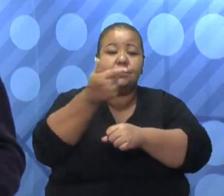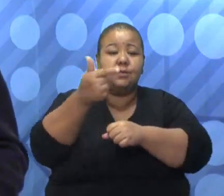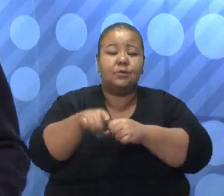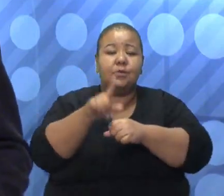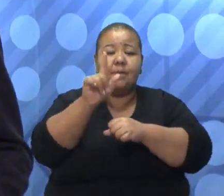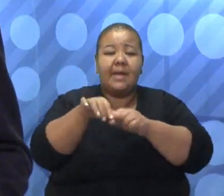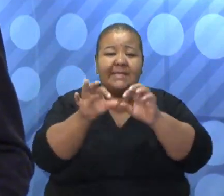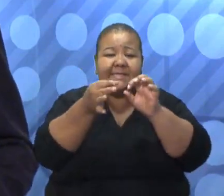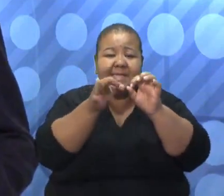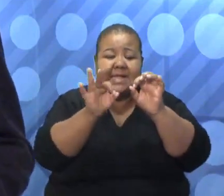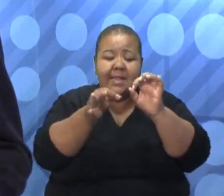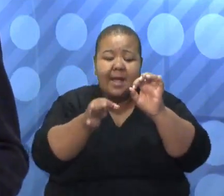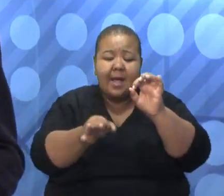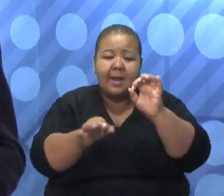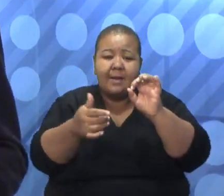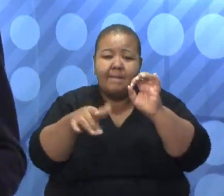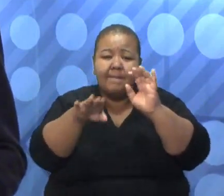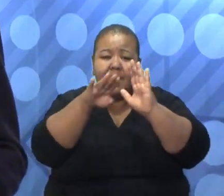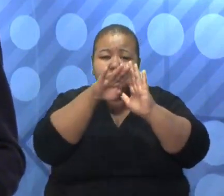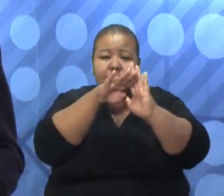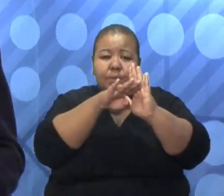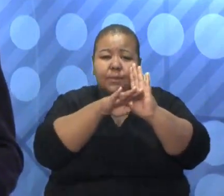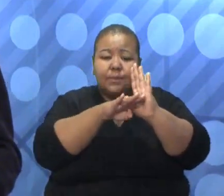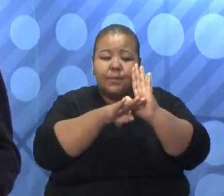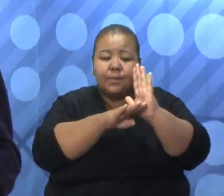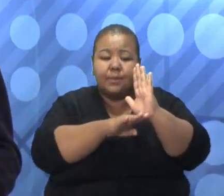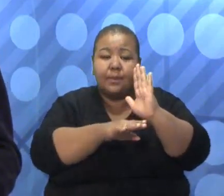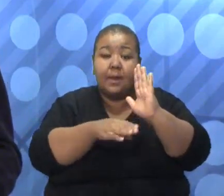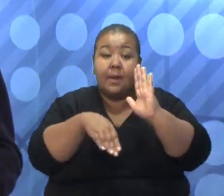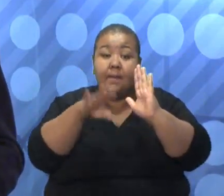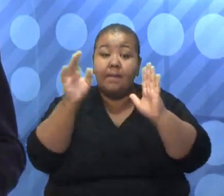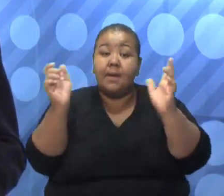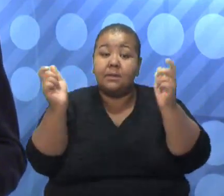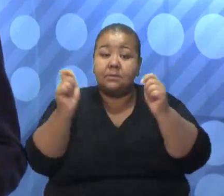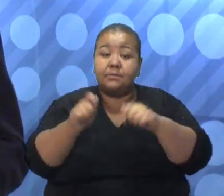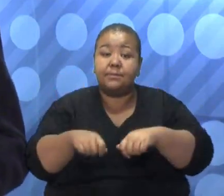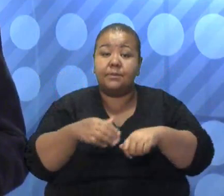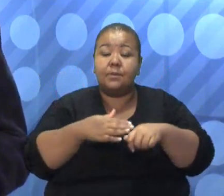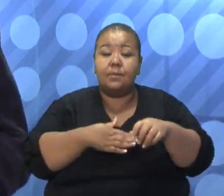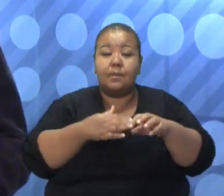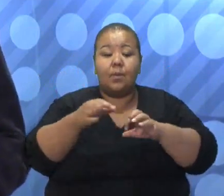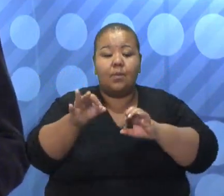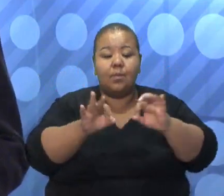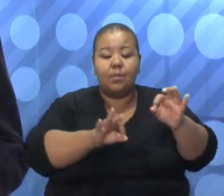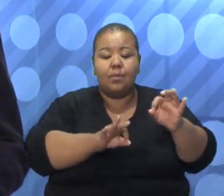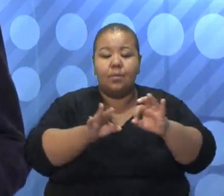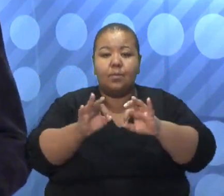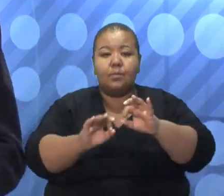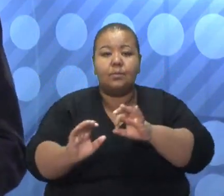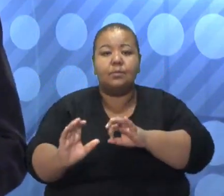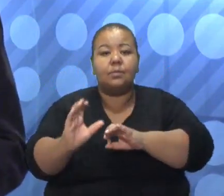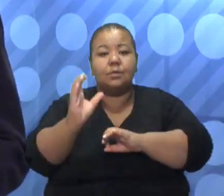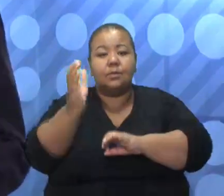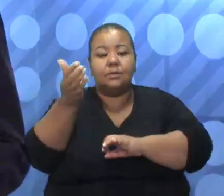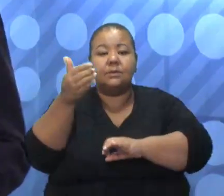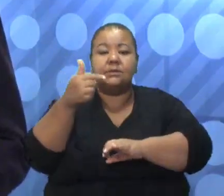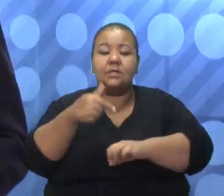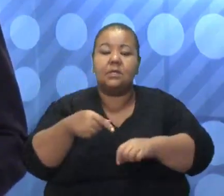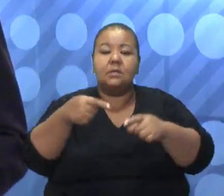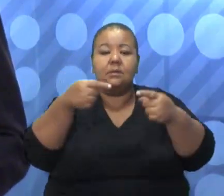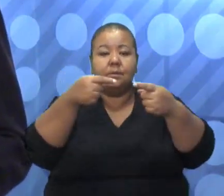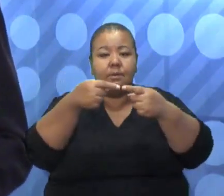quanto mais descrito isso, mais a probabilidade do meu planejamento acontecer de uma maneira em sinergia